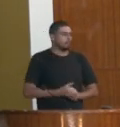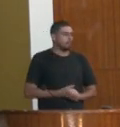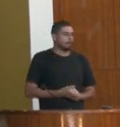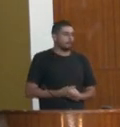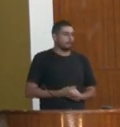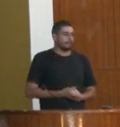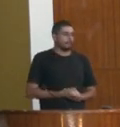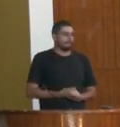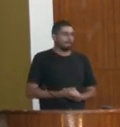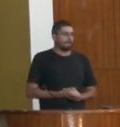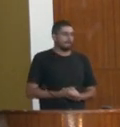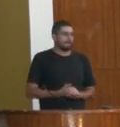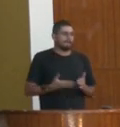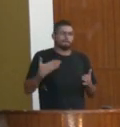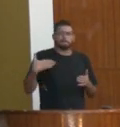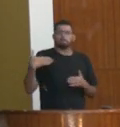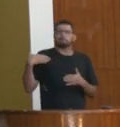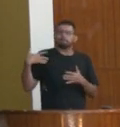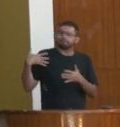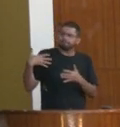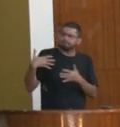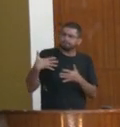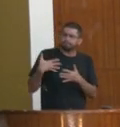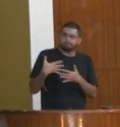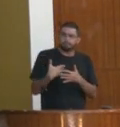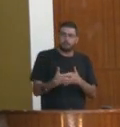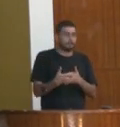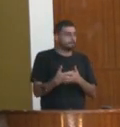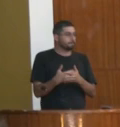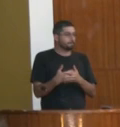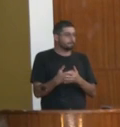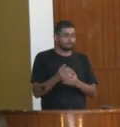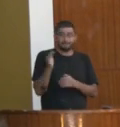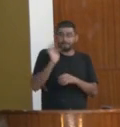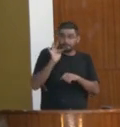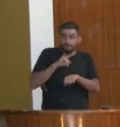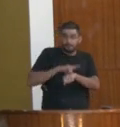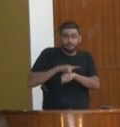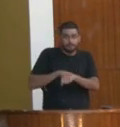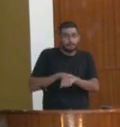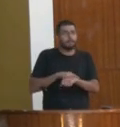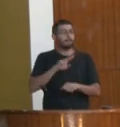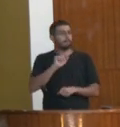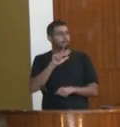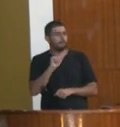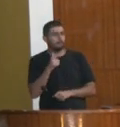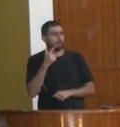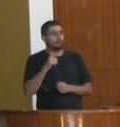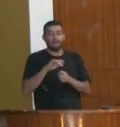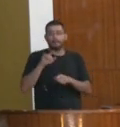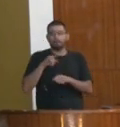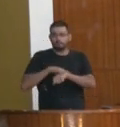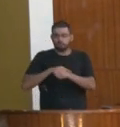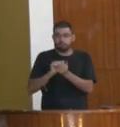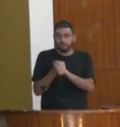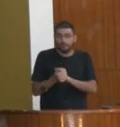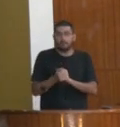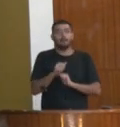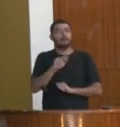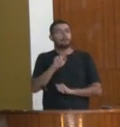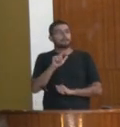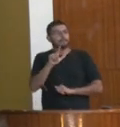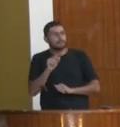2009, entendeu? E foram, assim, as duras penas. Ou seja, faculdade não tinha banheiro, faculdade não tinha vaga, ônibus não tinha, não sei o quê, e você foi indo.